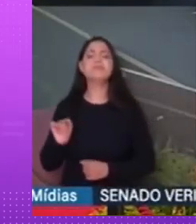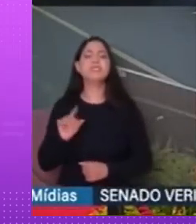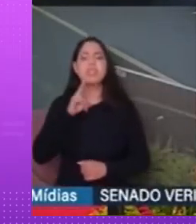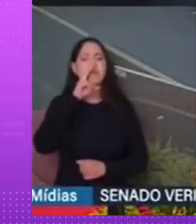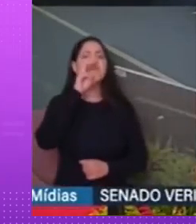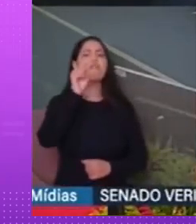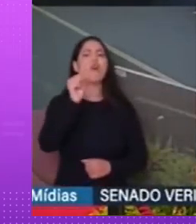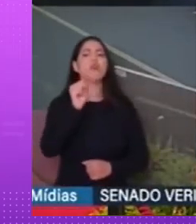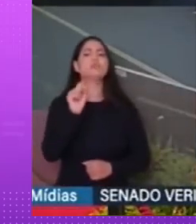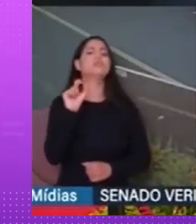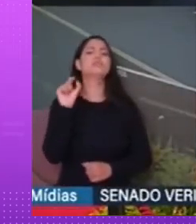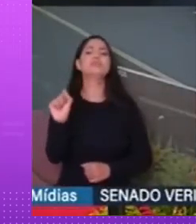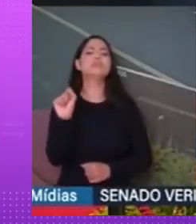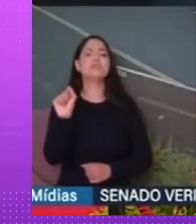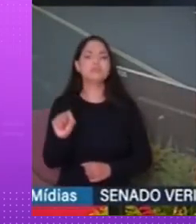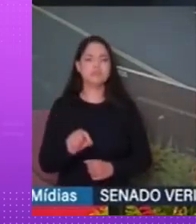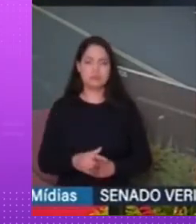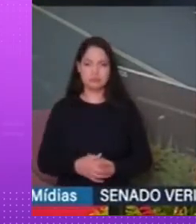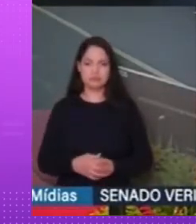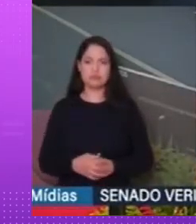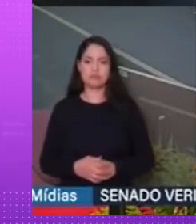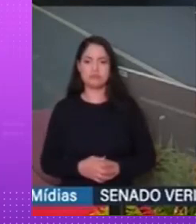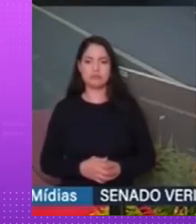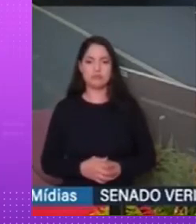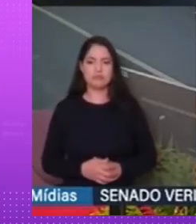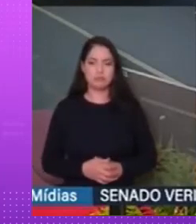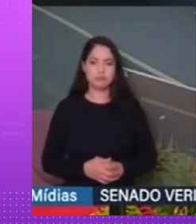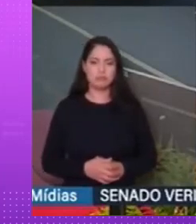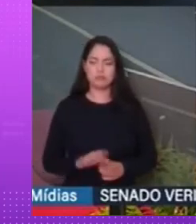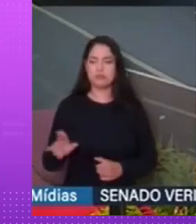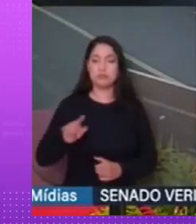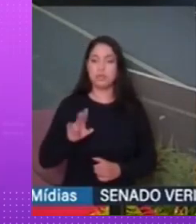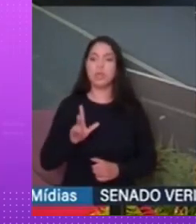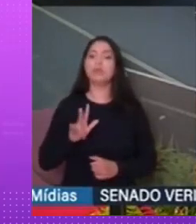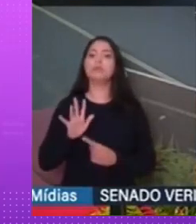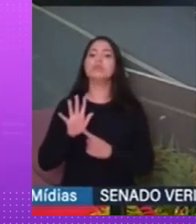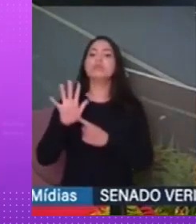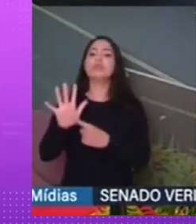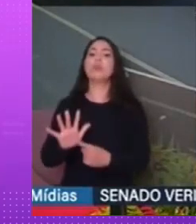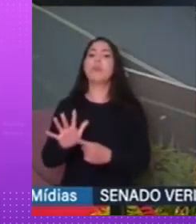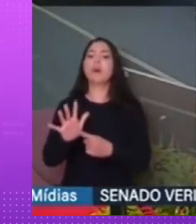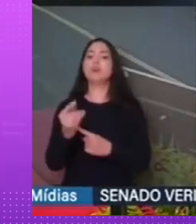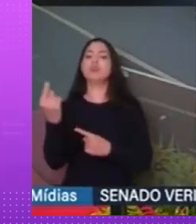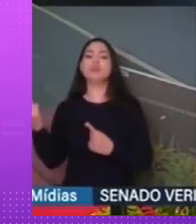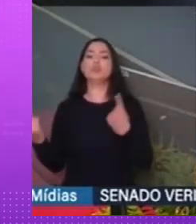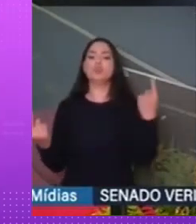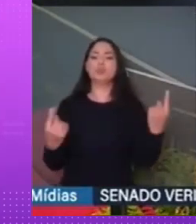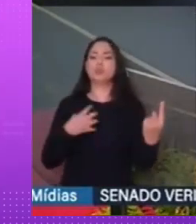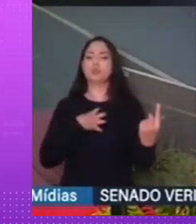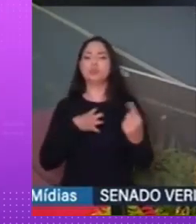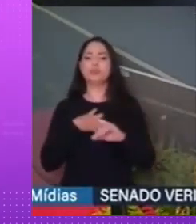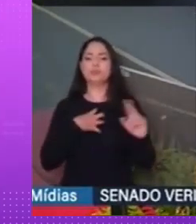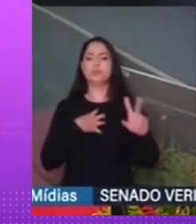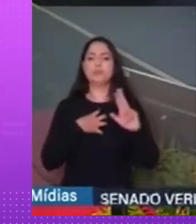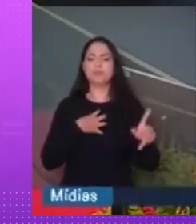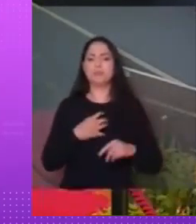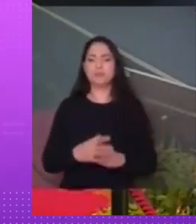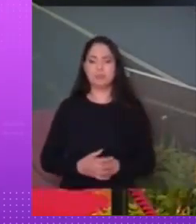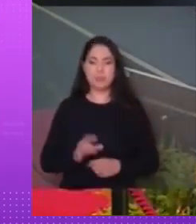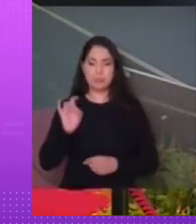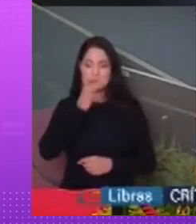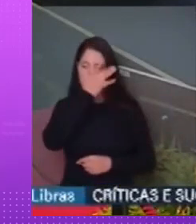poderes escondidos, não me parece. Ah, quebrou, tem que ser punido. Furtou, tem que ser punido.